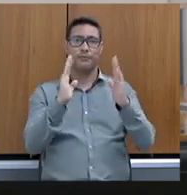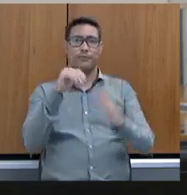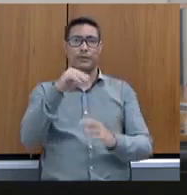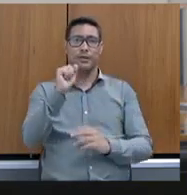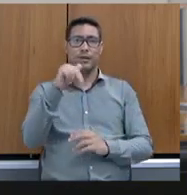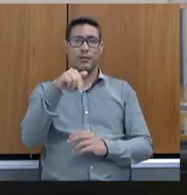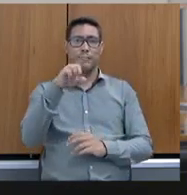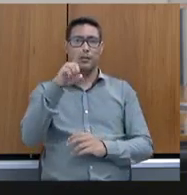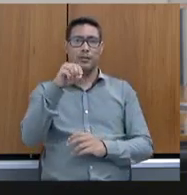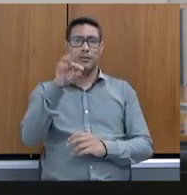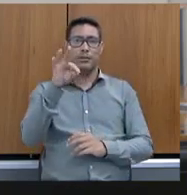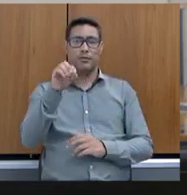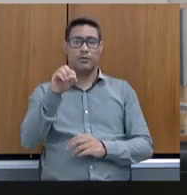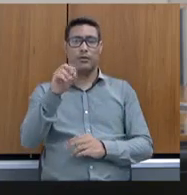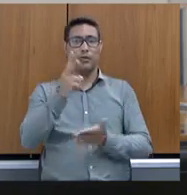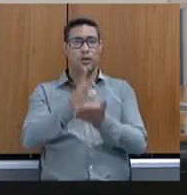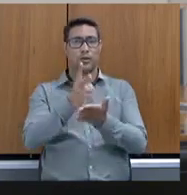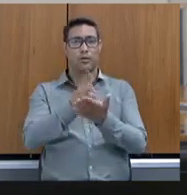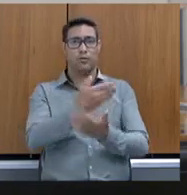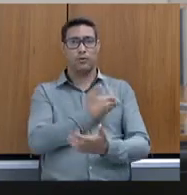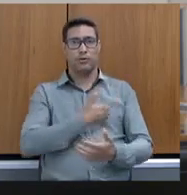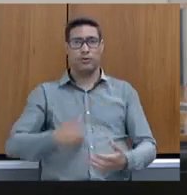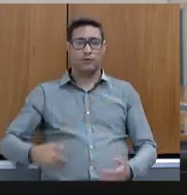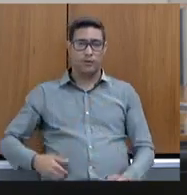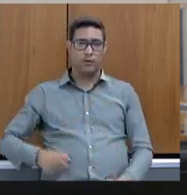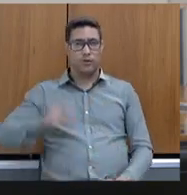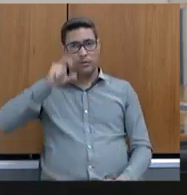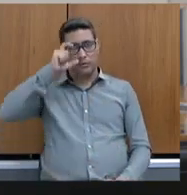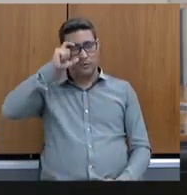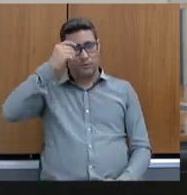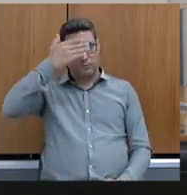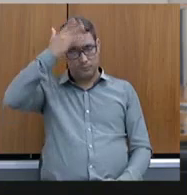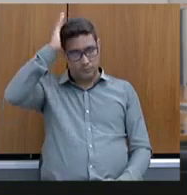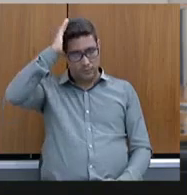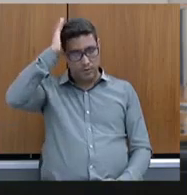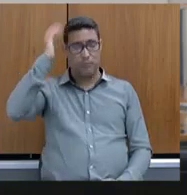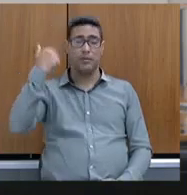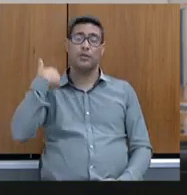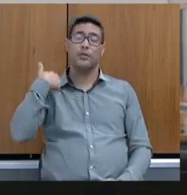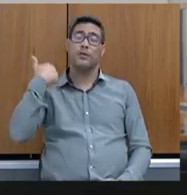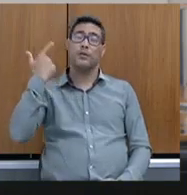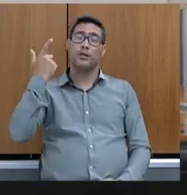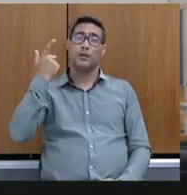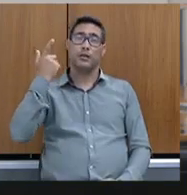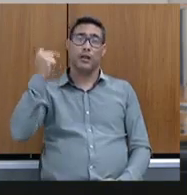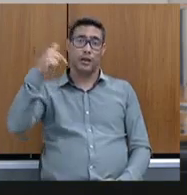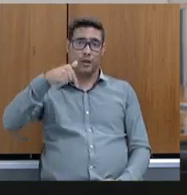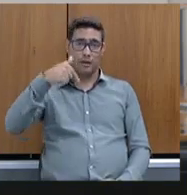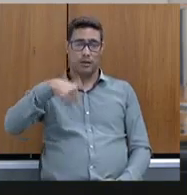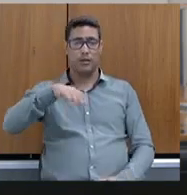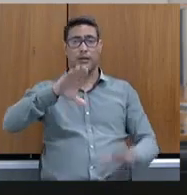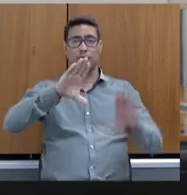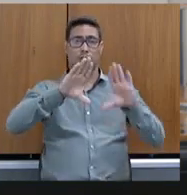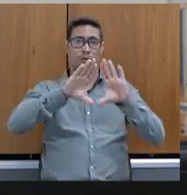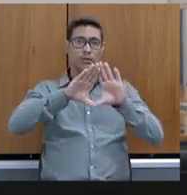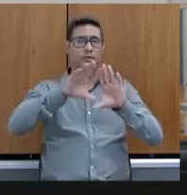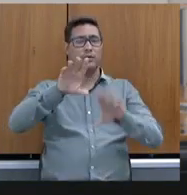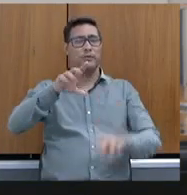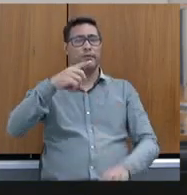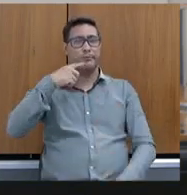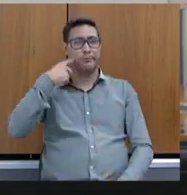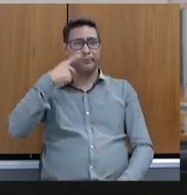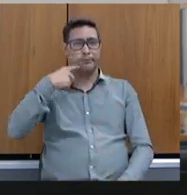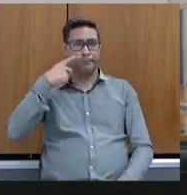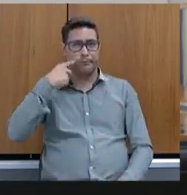nosso atual governo Romeu Zema de mais um mandato dessa casa Legislativa com deputadas